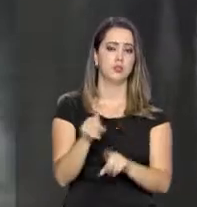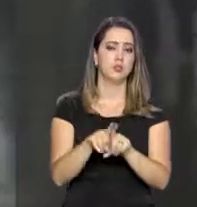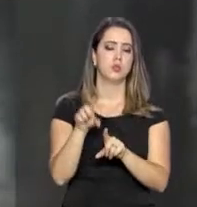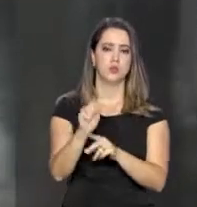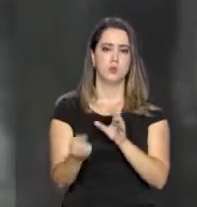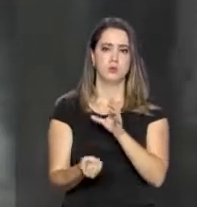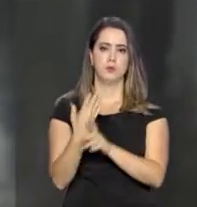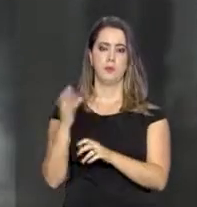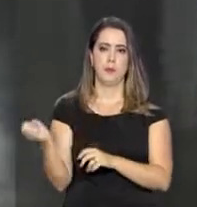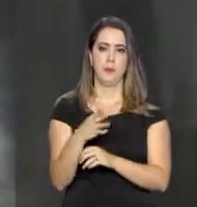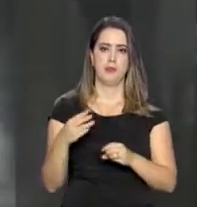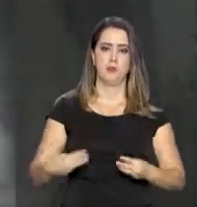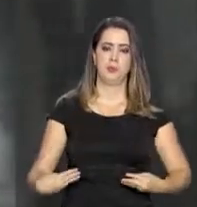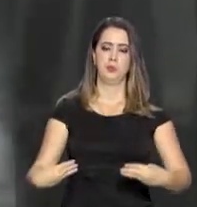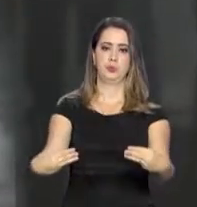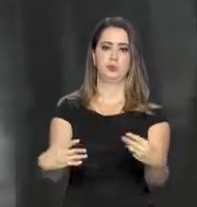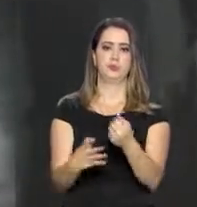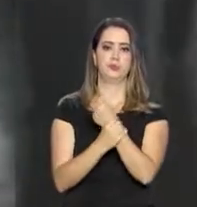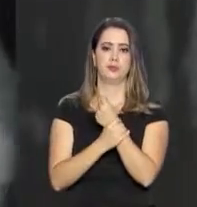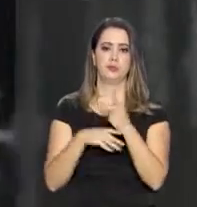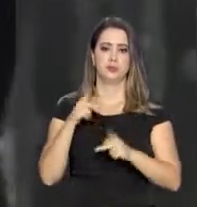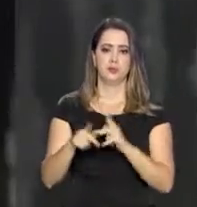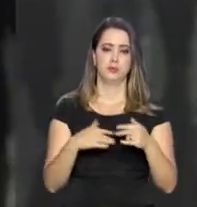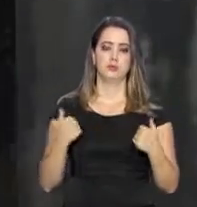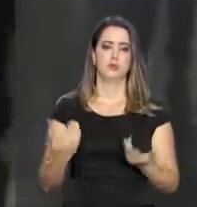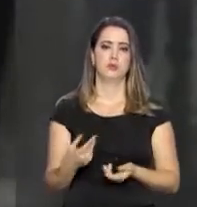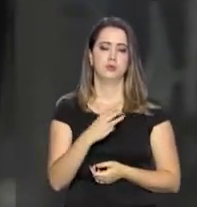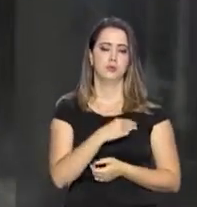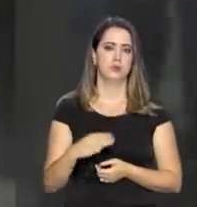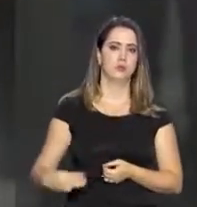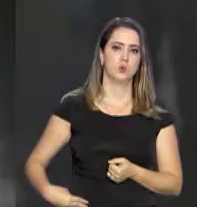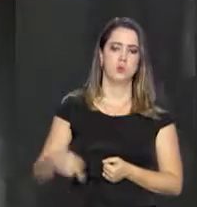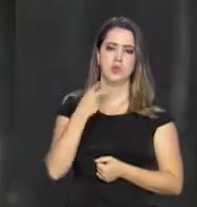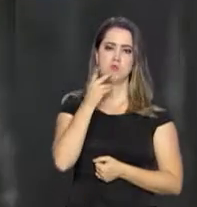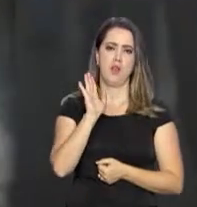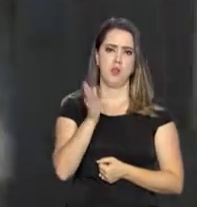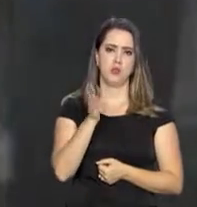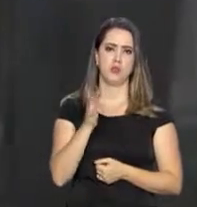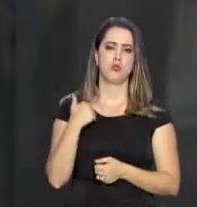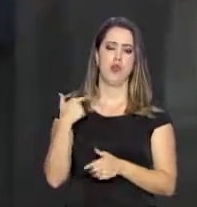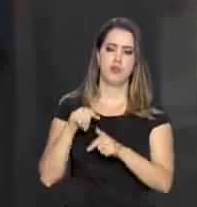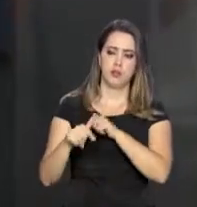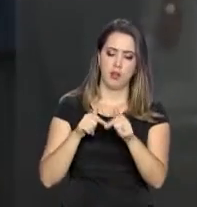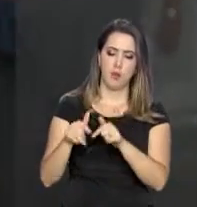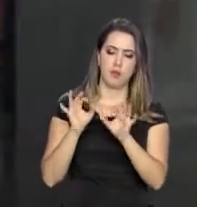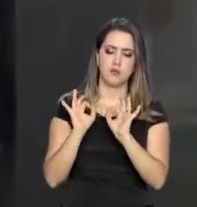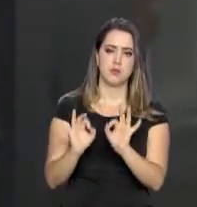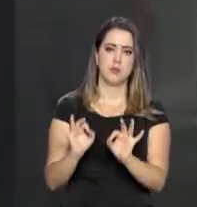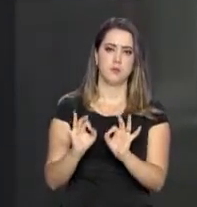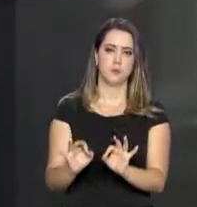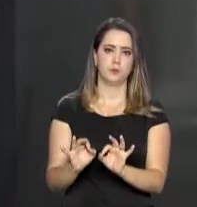criação desse novo Ministério da Segurança Pública. O ministro Raul Jungmann, ele disse aí que já vem adotando medidas práticas,